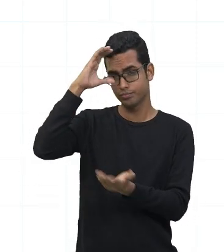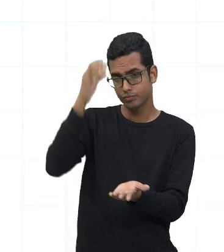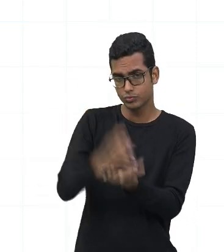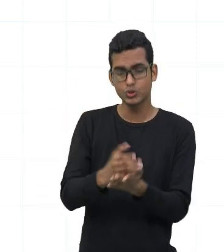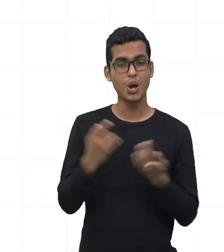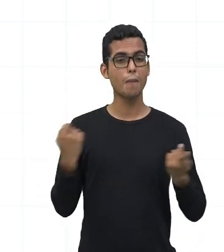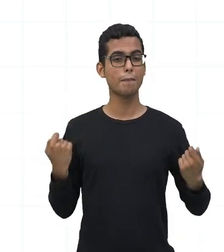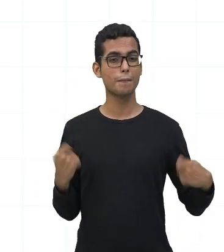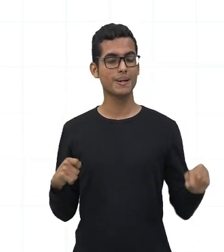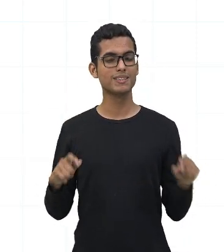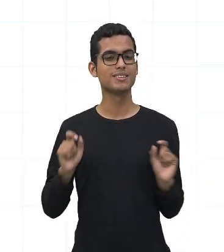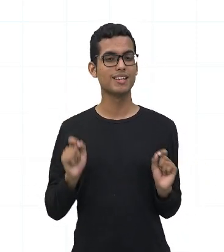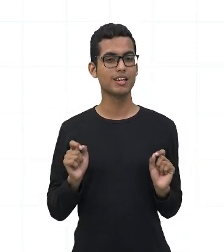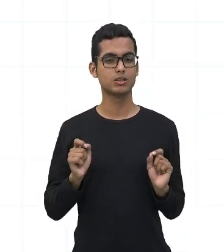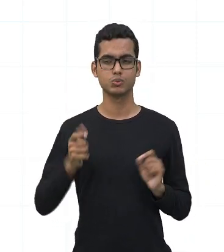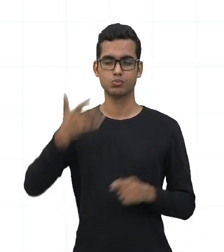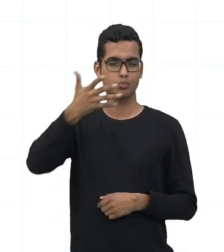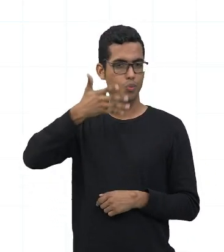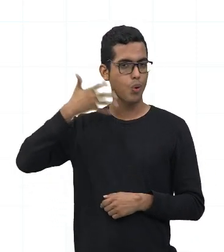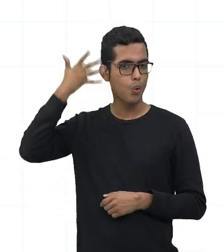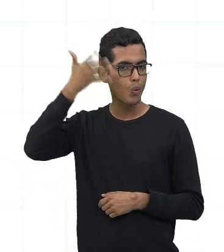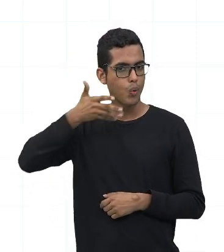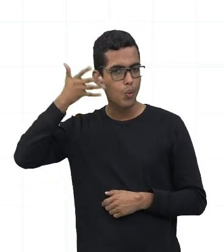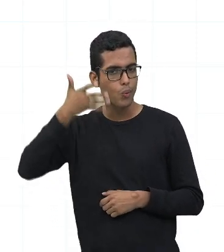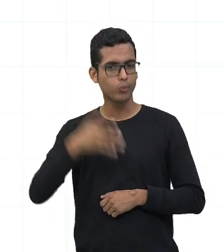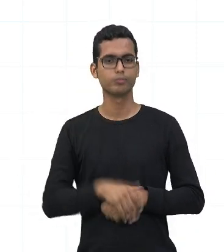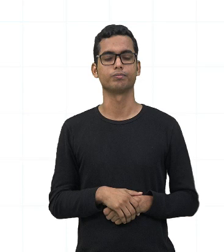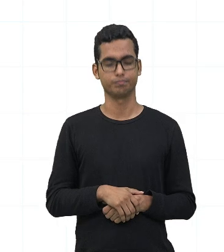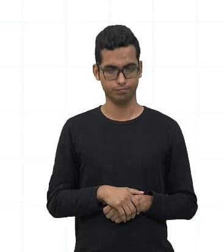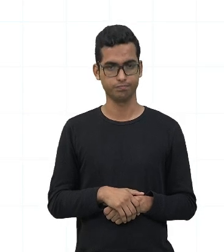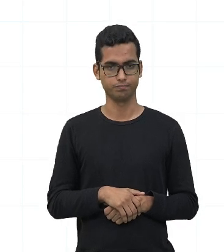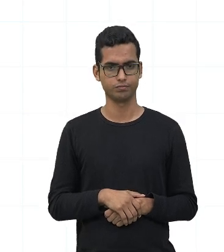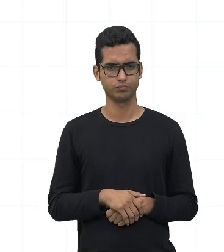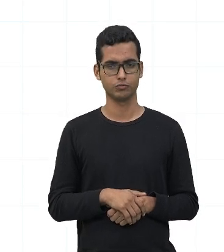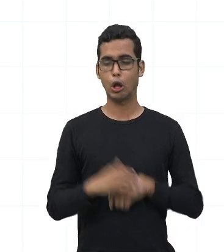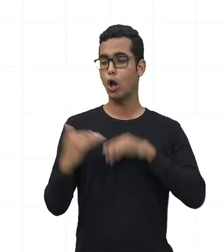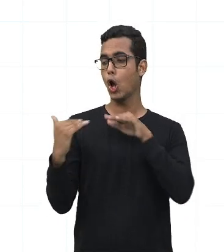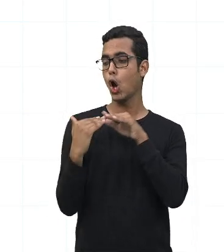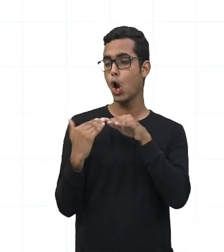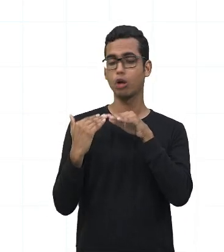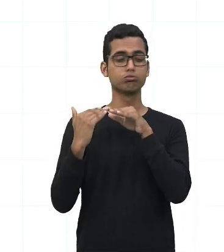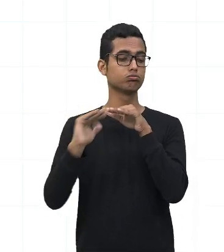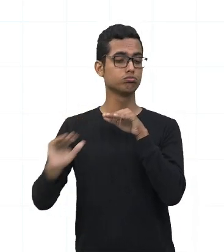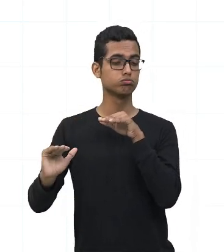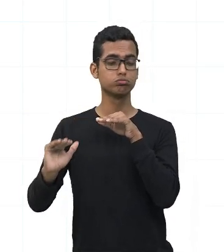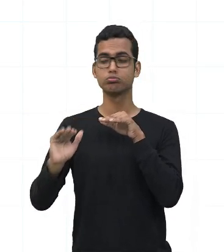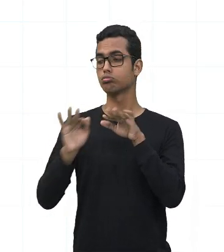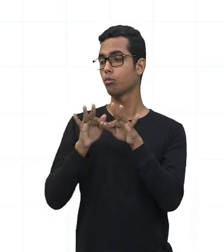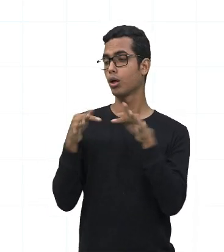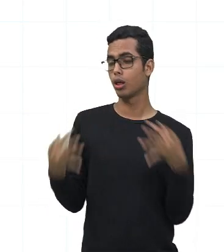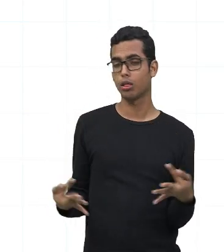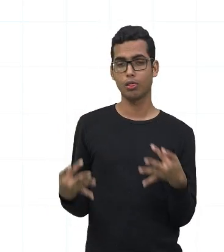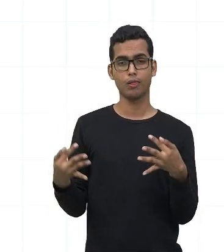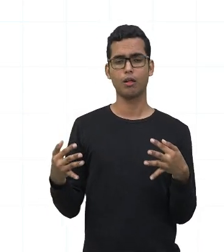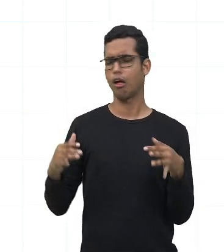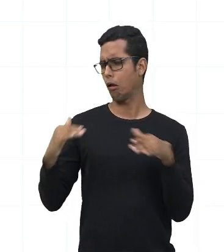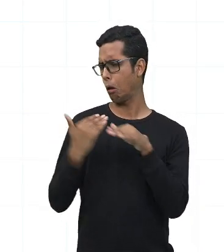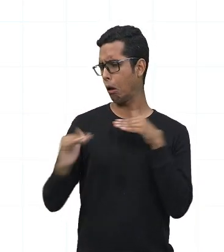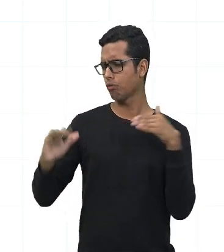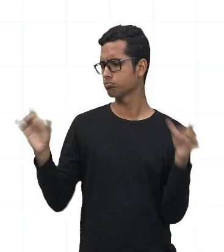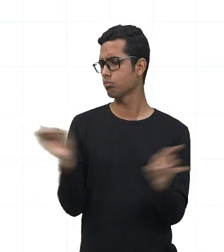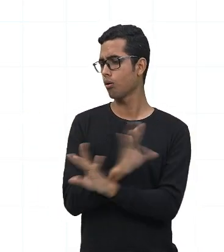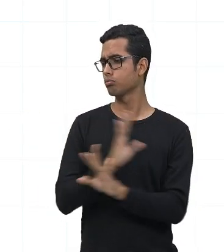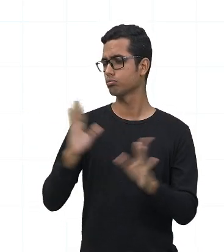de argumento. Eu não posso dizer simplesmente concordo, não concordo. Ah, eu não concordo e pronto.